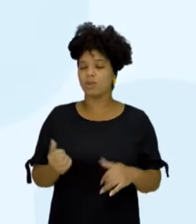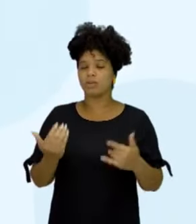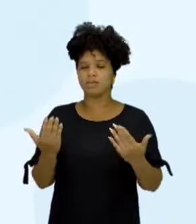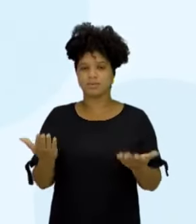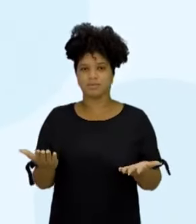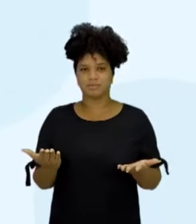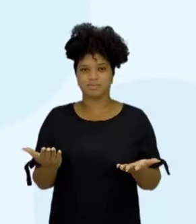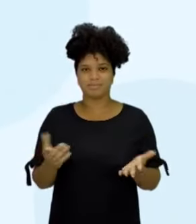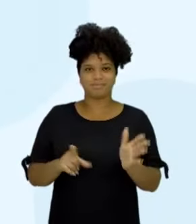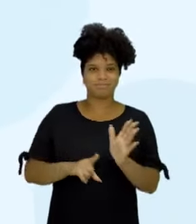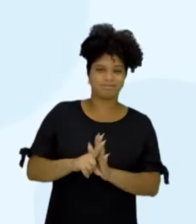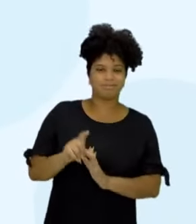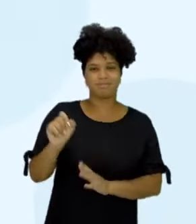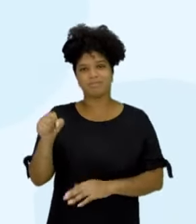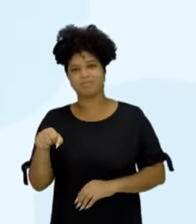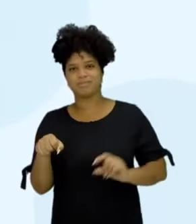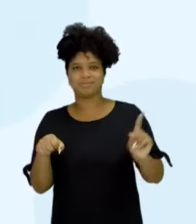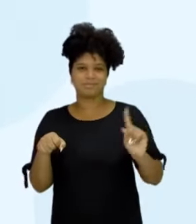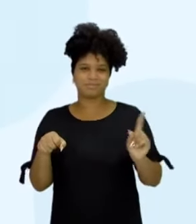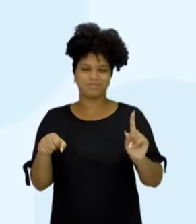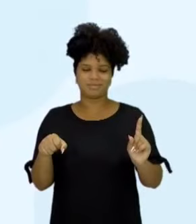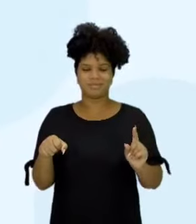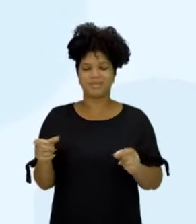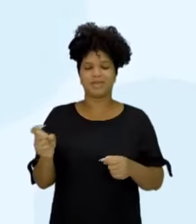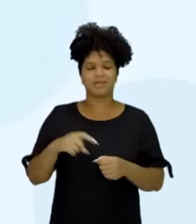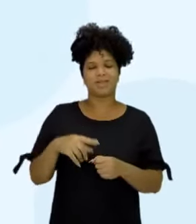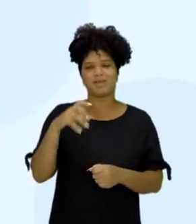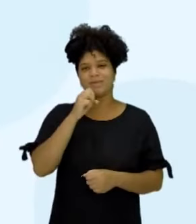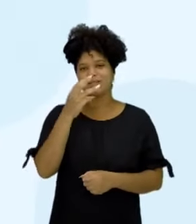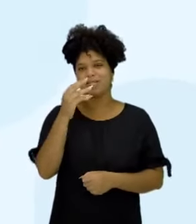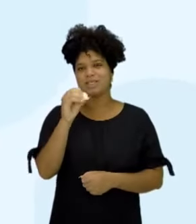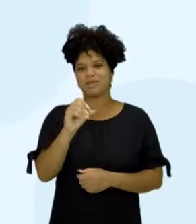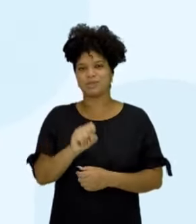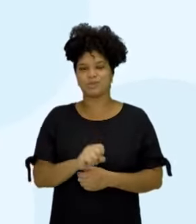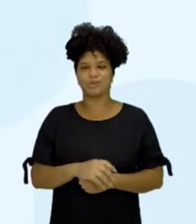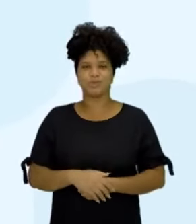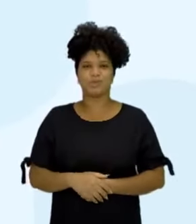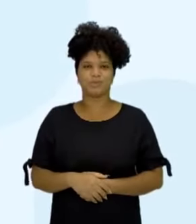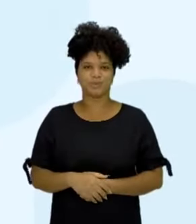Enquete, sim ou não? 30 seconds.